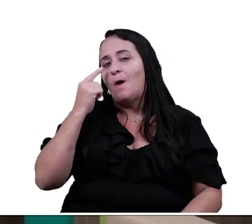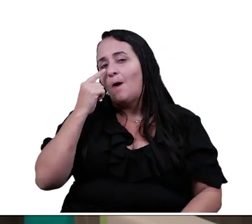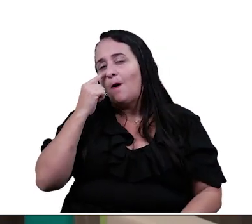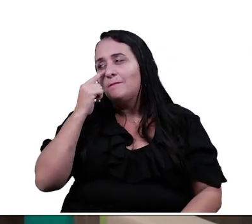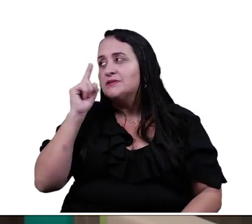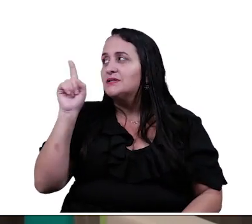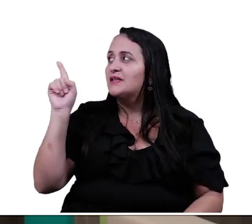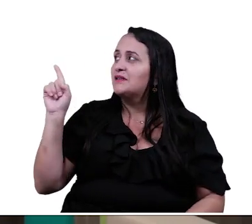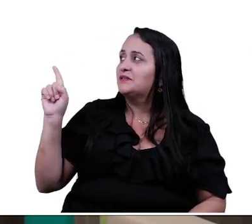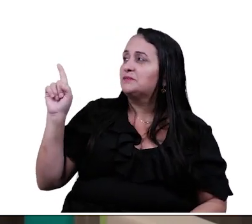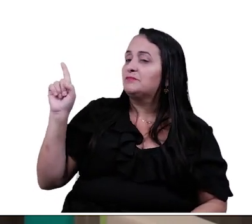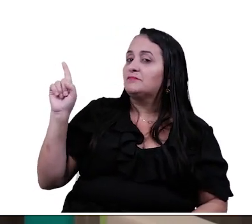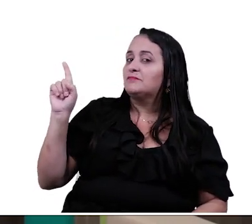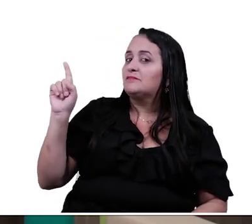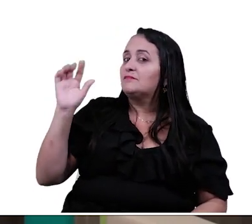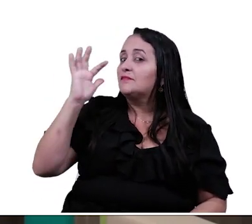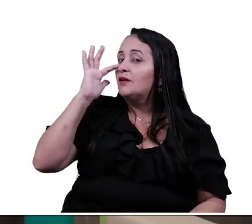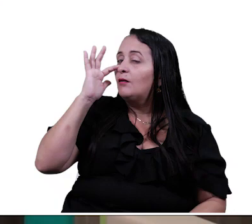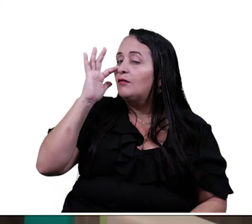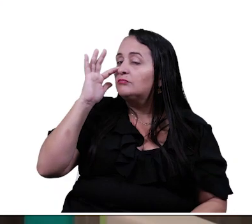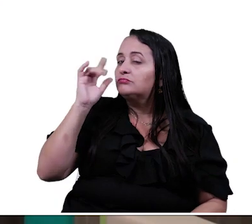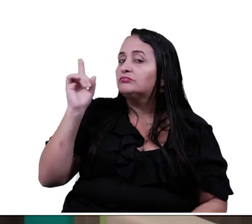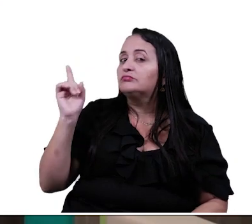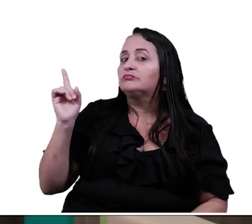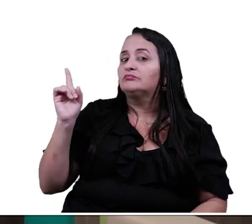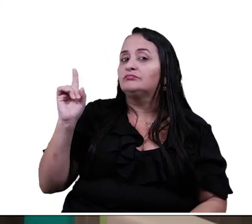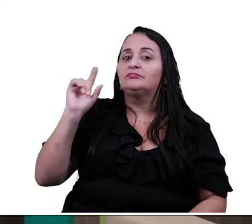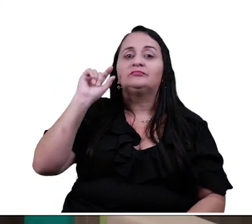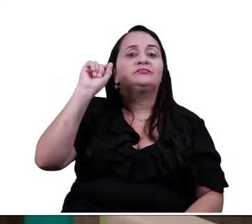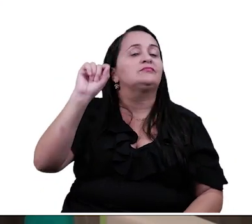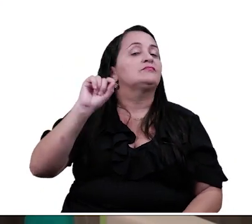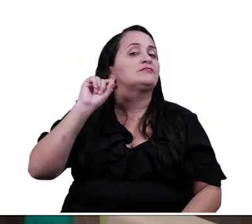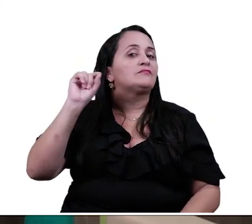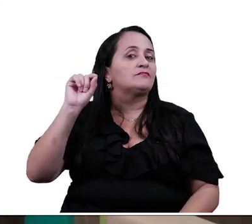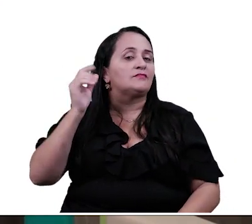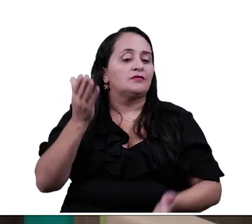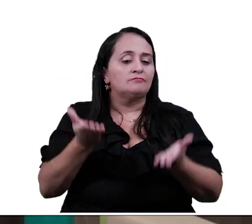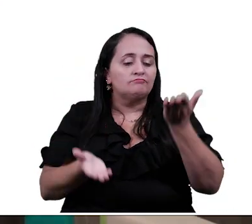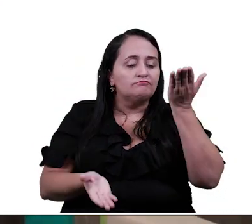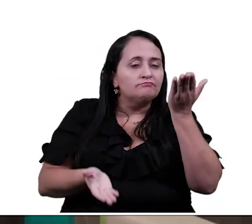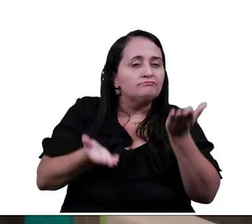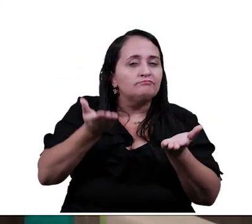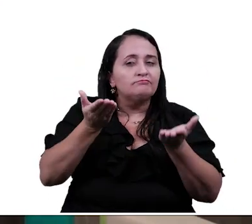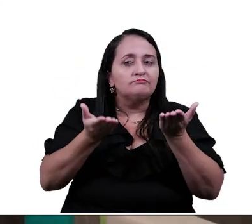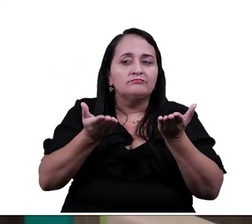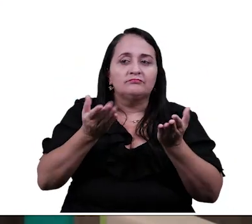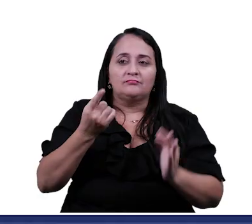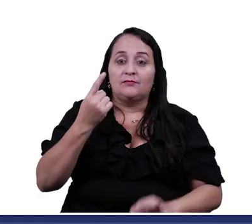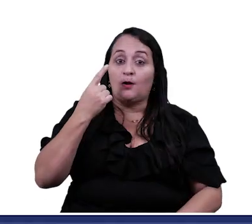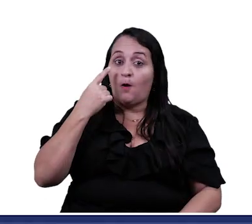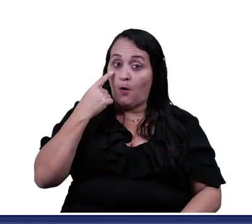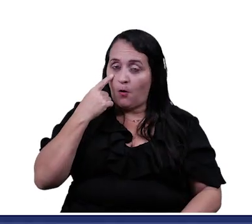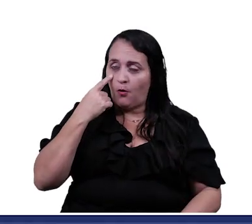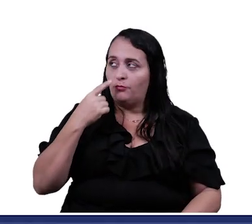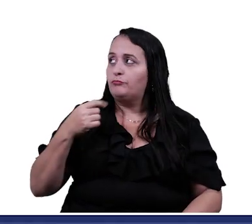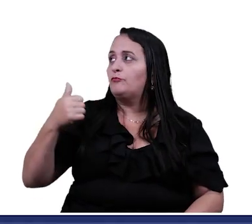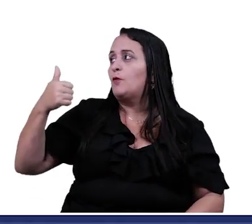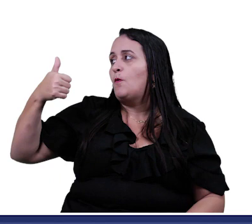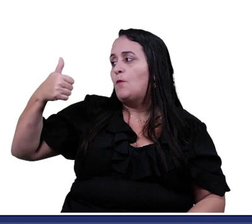antes de fazer o cálculo matemático, a gente tem que lembrar da equivalência. suculência. Olha